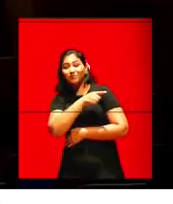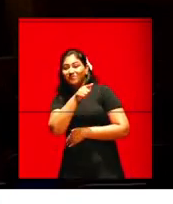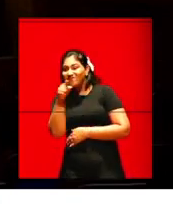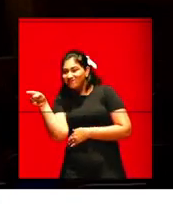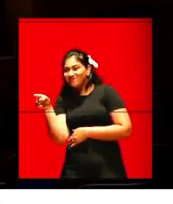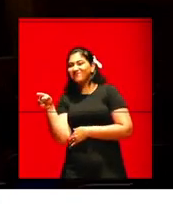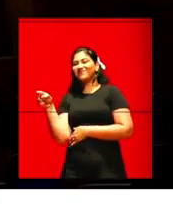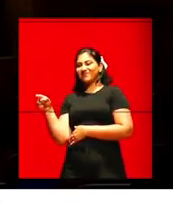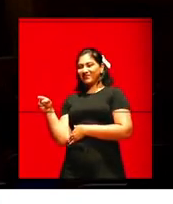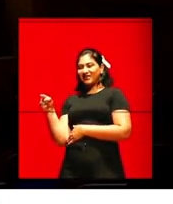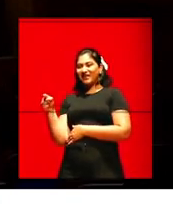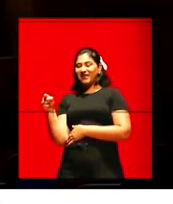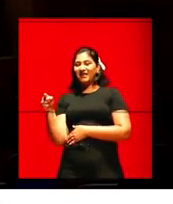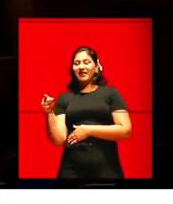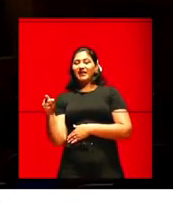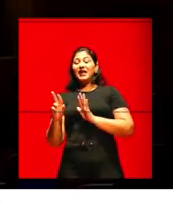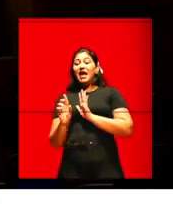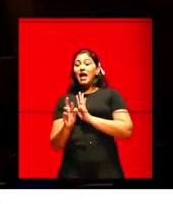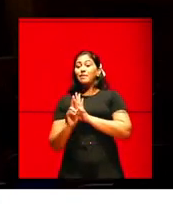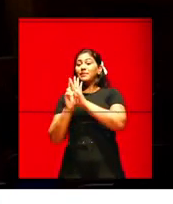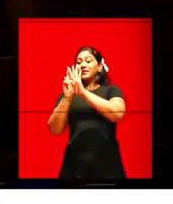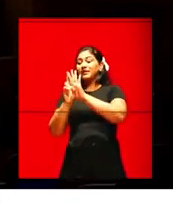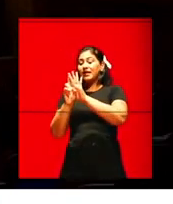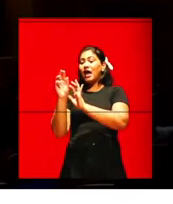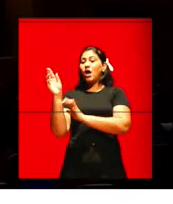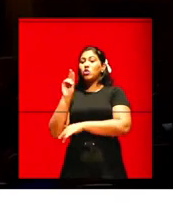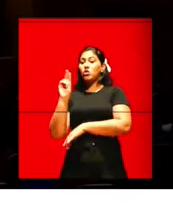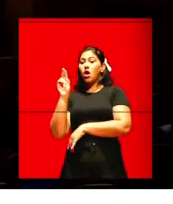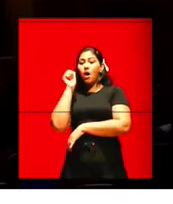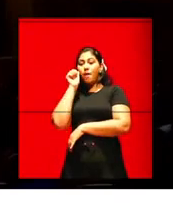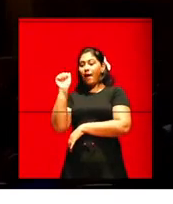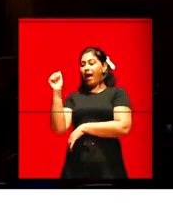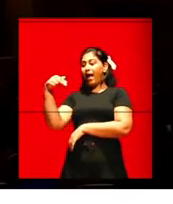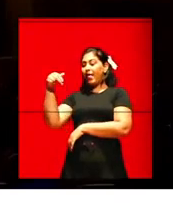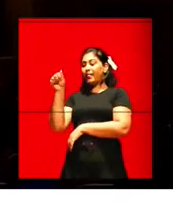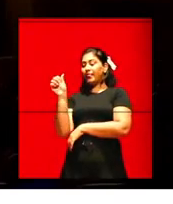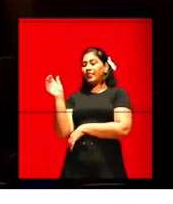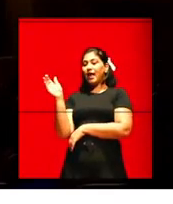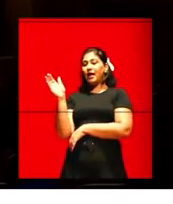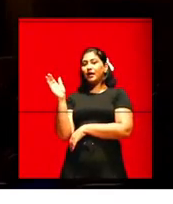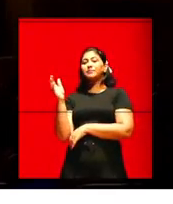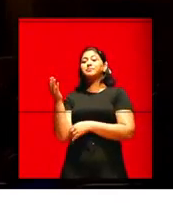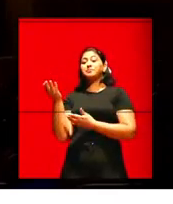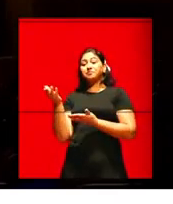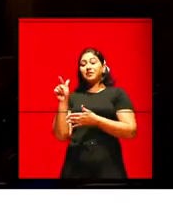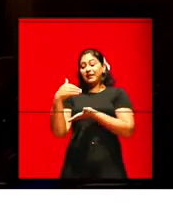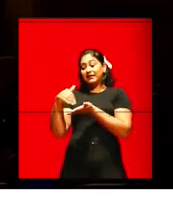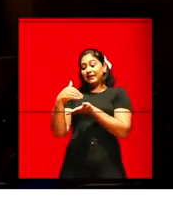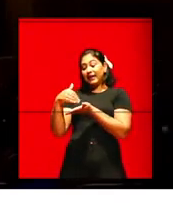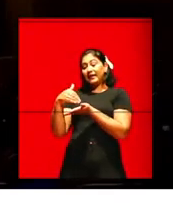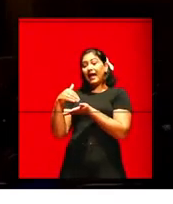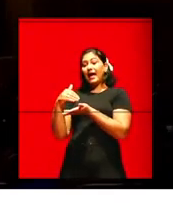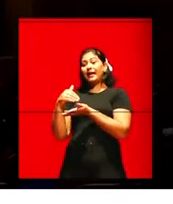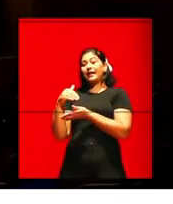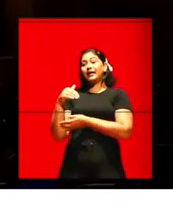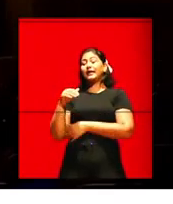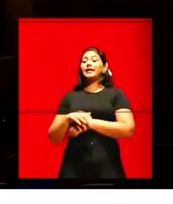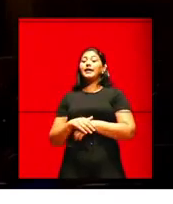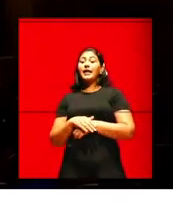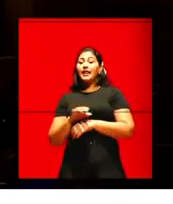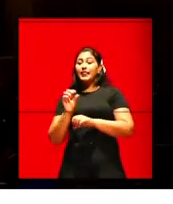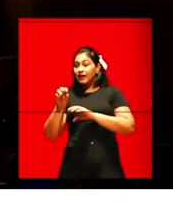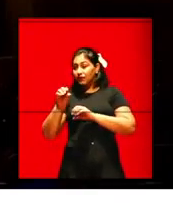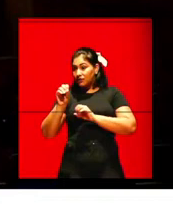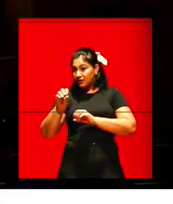em nome da professora Ana Pacini, secretária estadual de educação, agradecer a todos